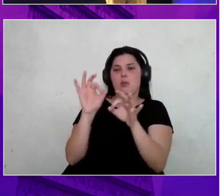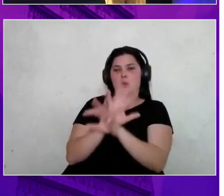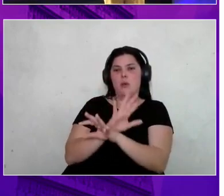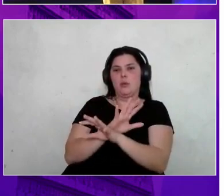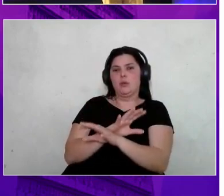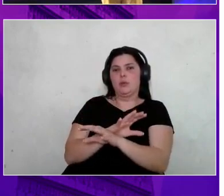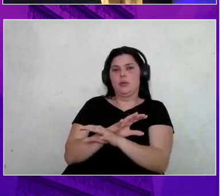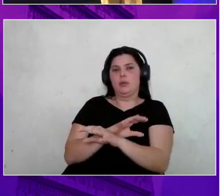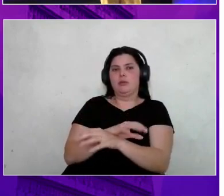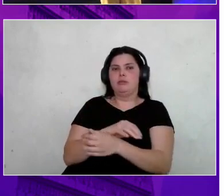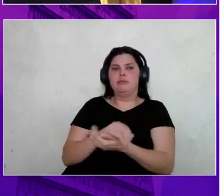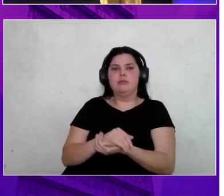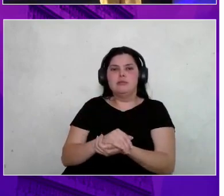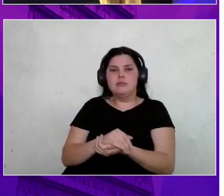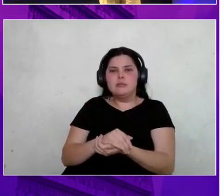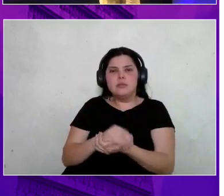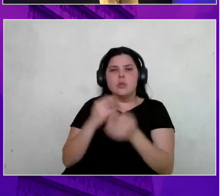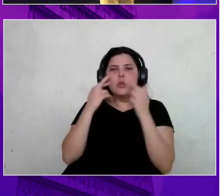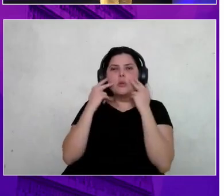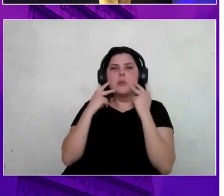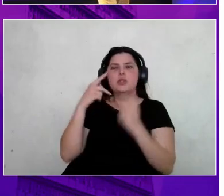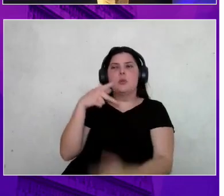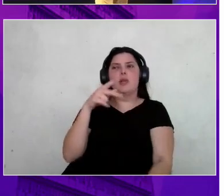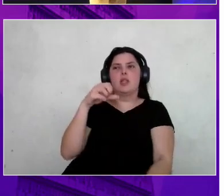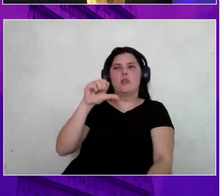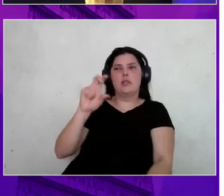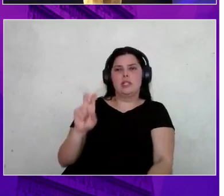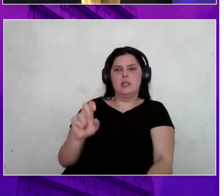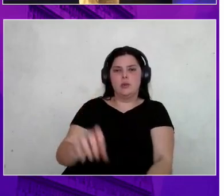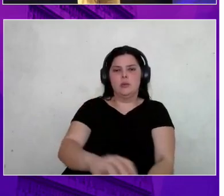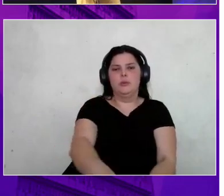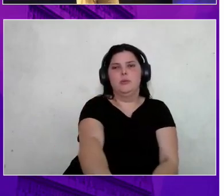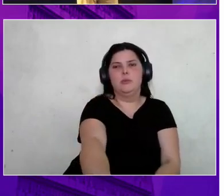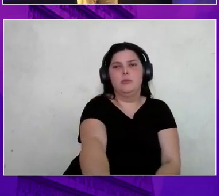né, normalmente P95.